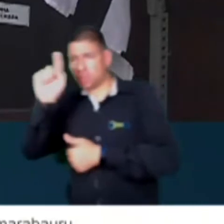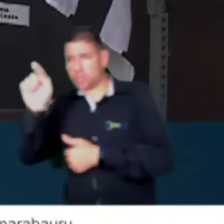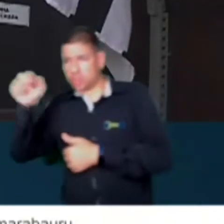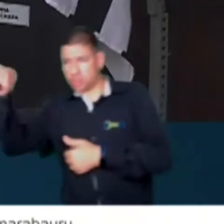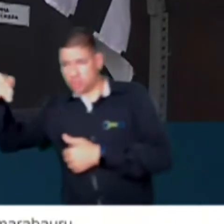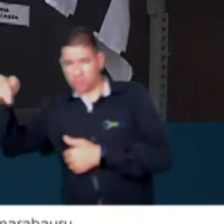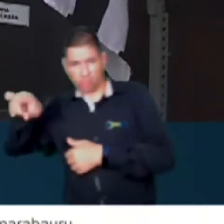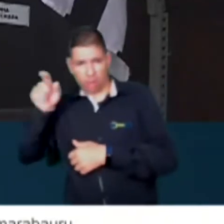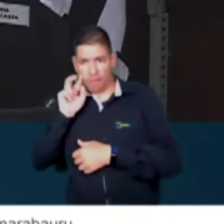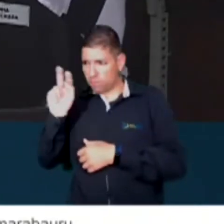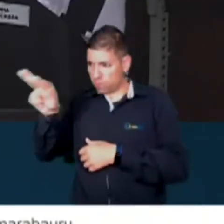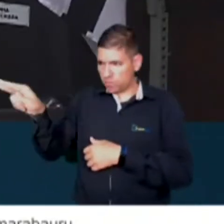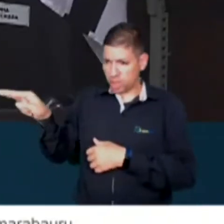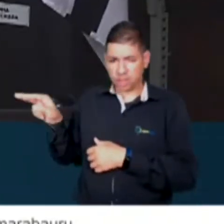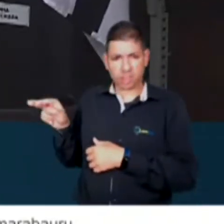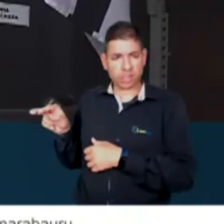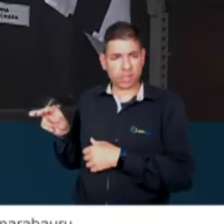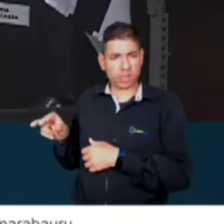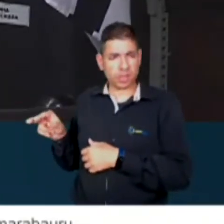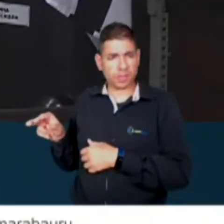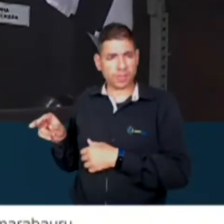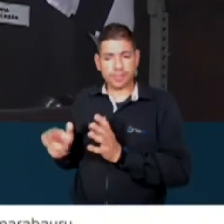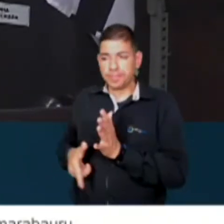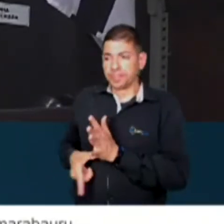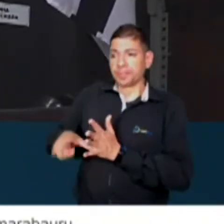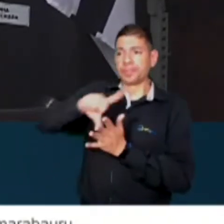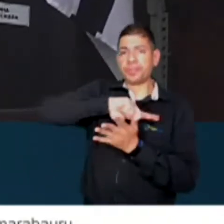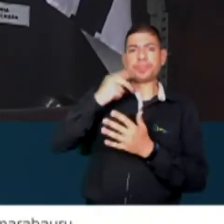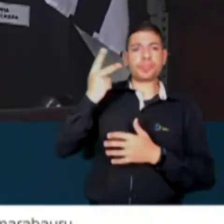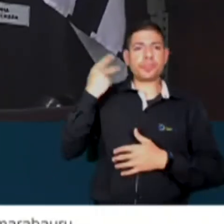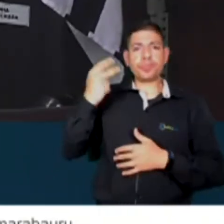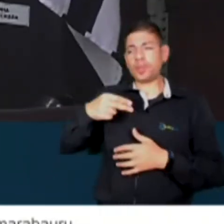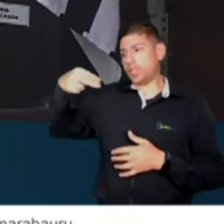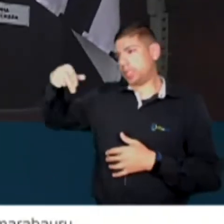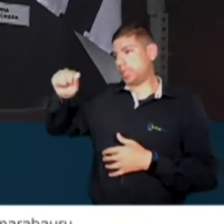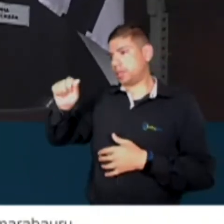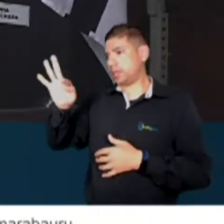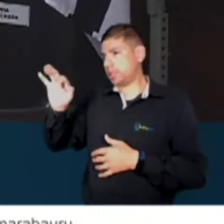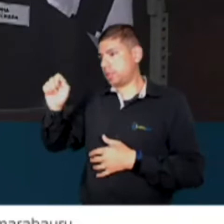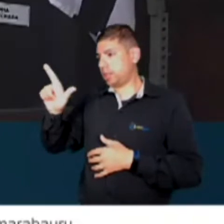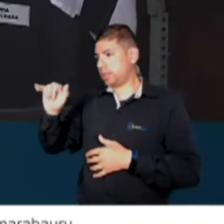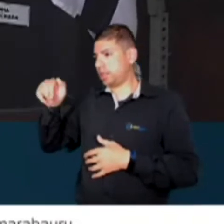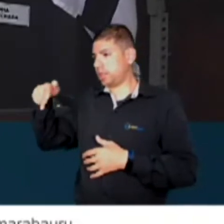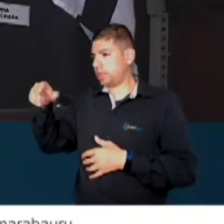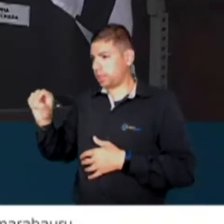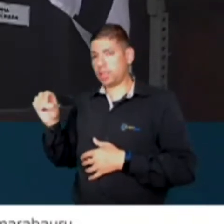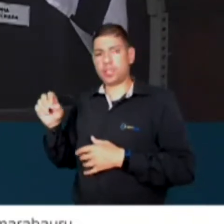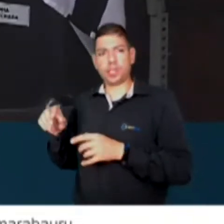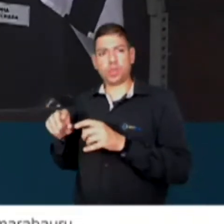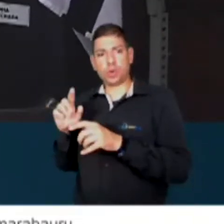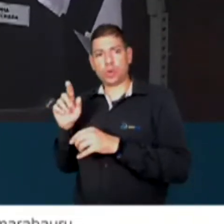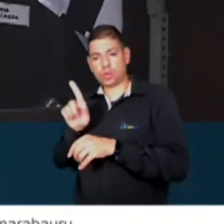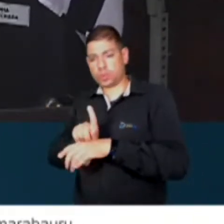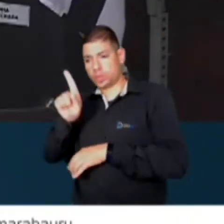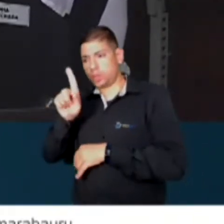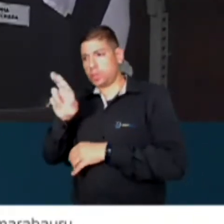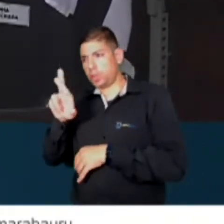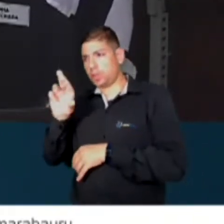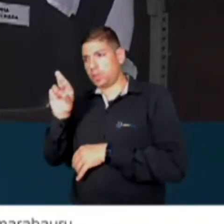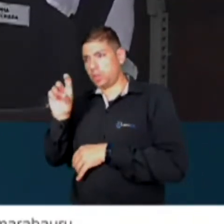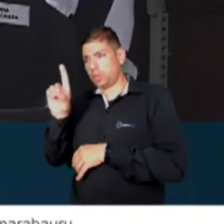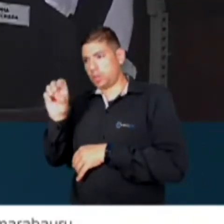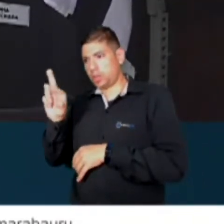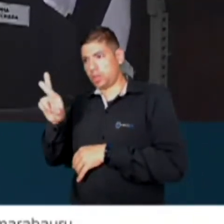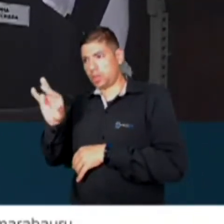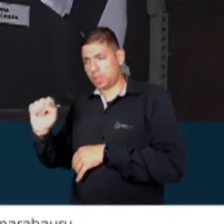antes do vereador Natalino, da gestão Rodrigo Agostinho. É uma batalha, é